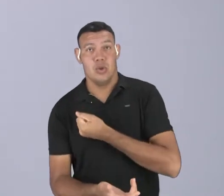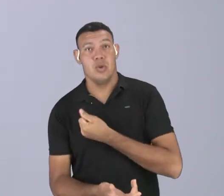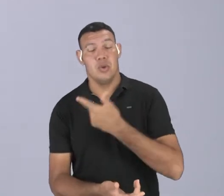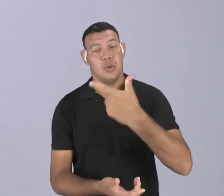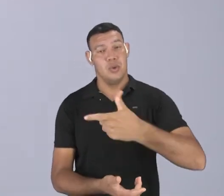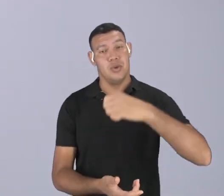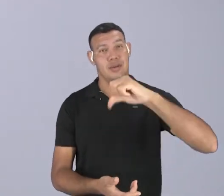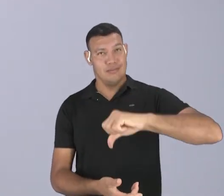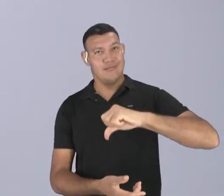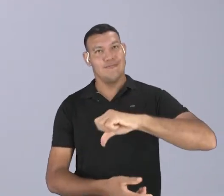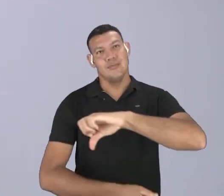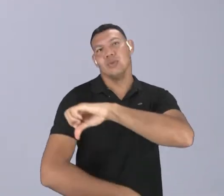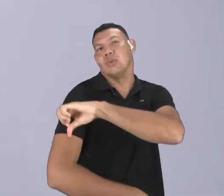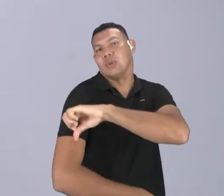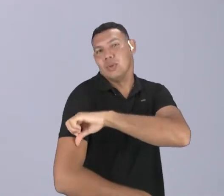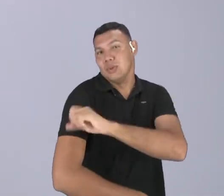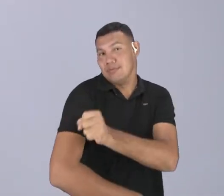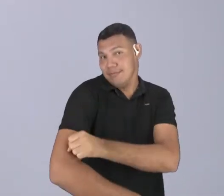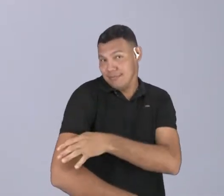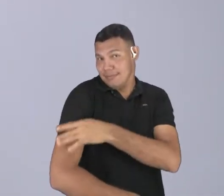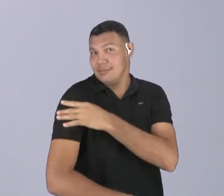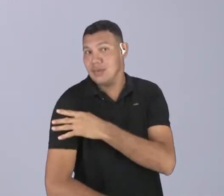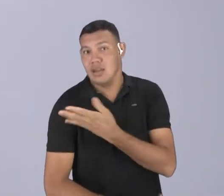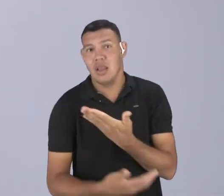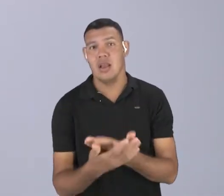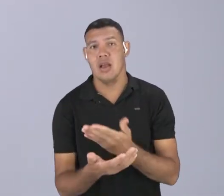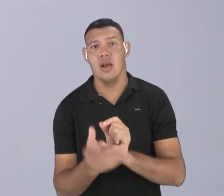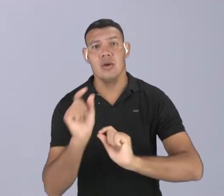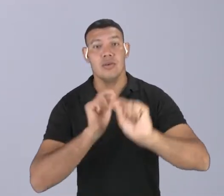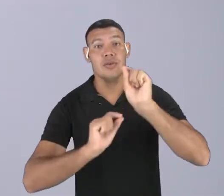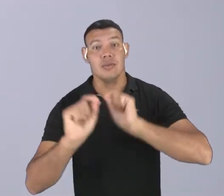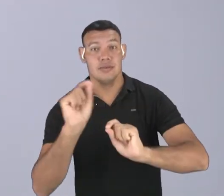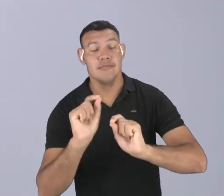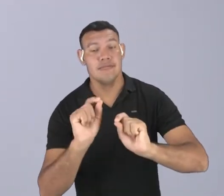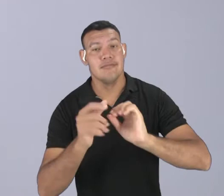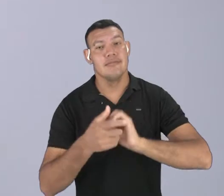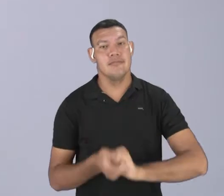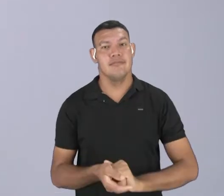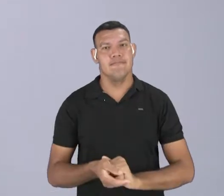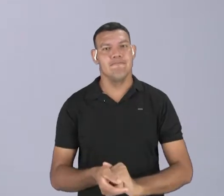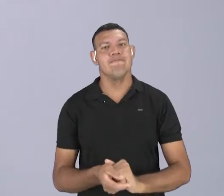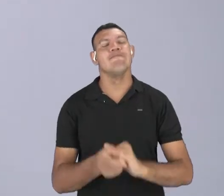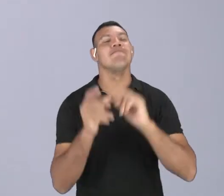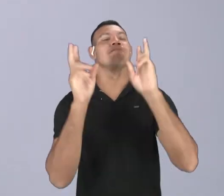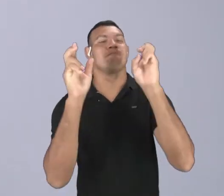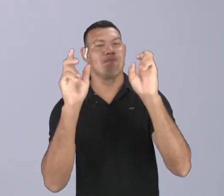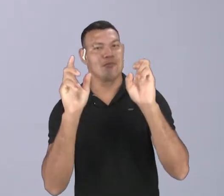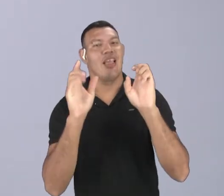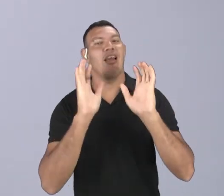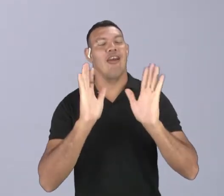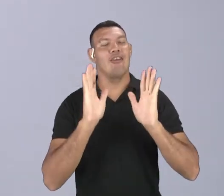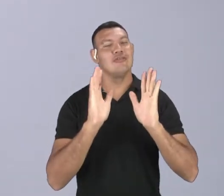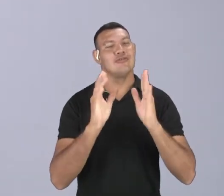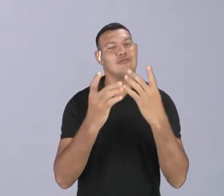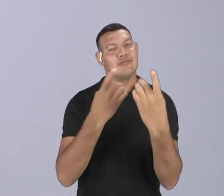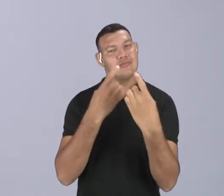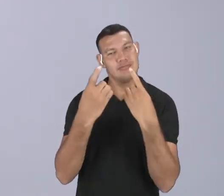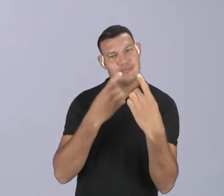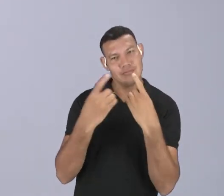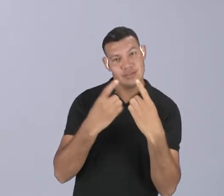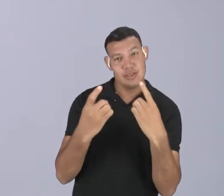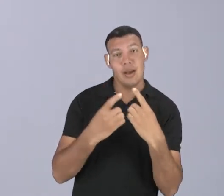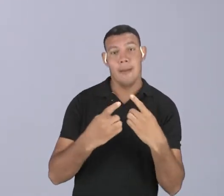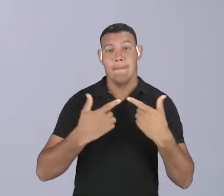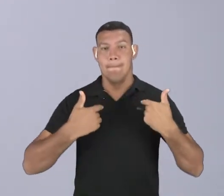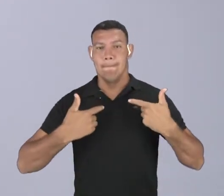9º ano do ensino fundamental. Na aula de hoje, a gente vai falar um pouquinho sobre um assunto que a gente discutiu quando a gente falou da Primeira